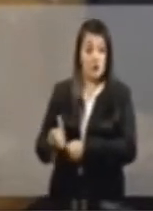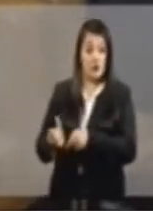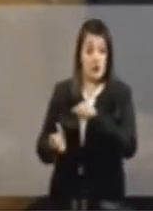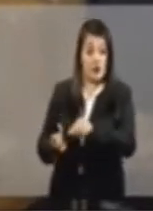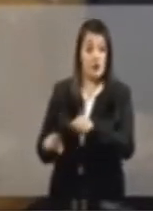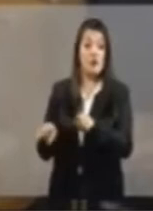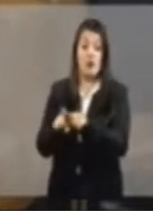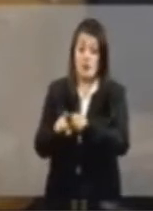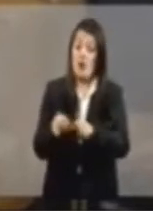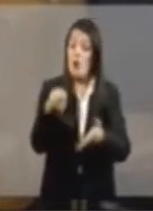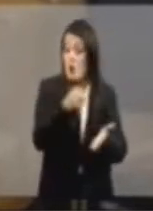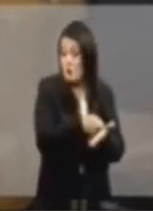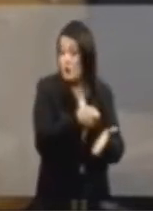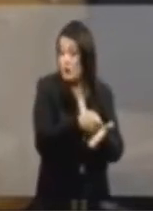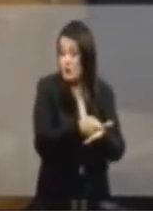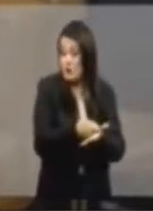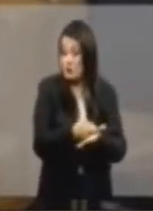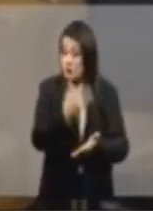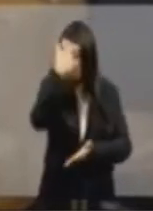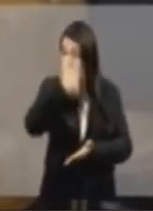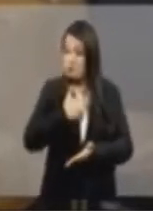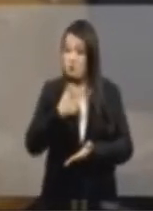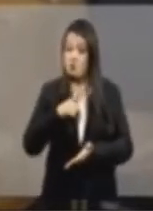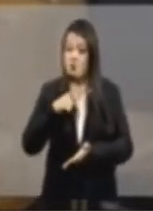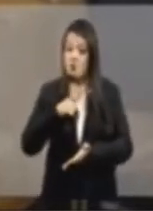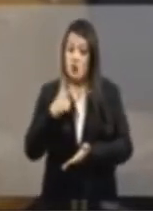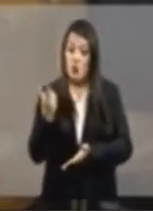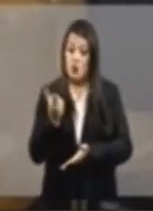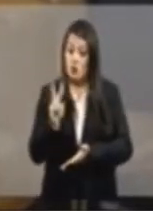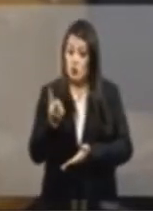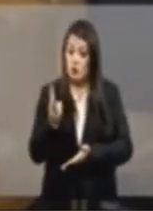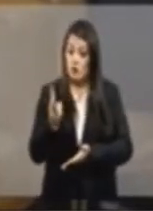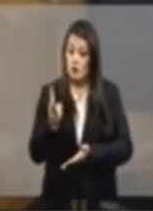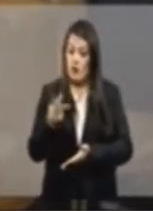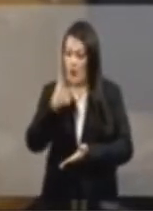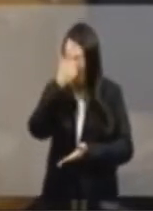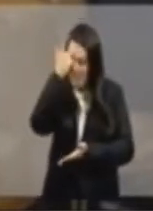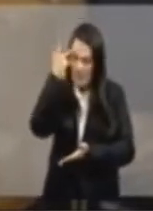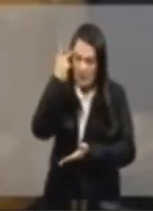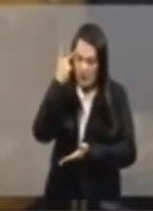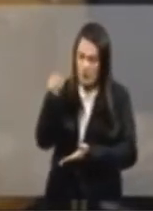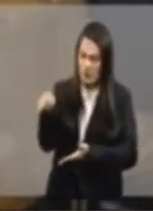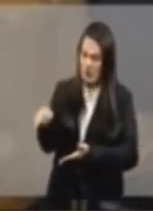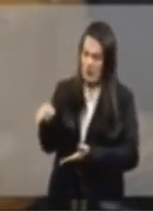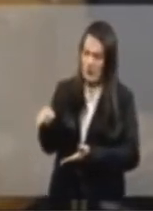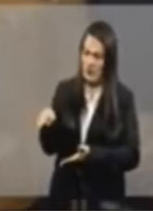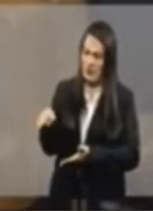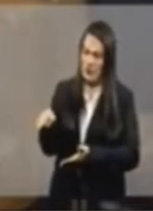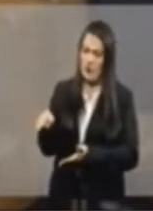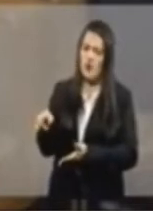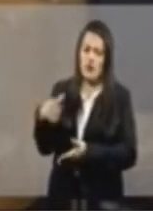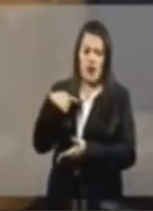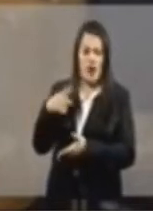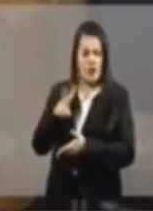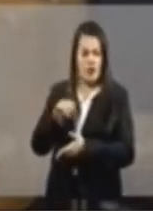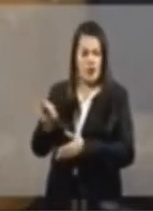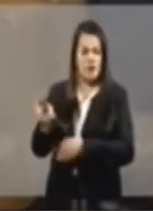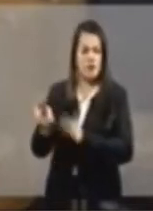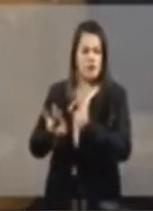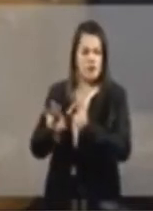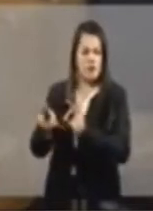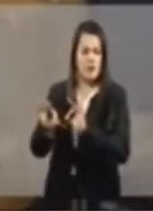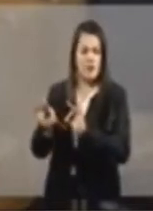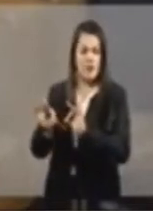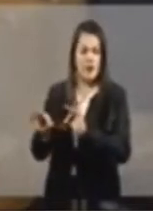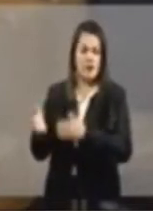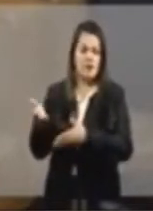obrigação como entender que alguém que em tese está sendo preparado para reforçar os